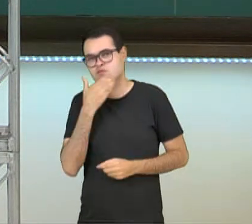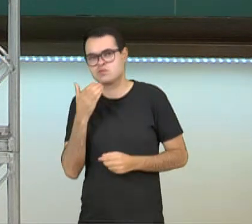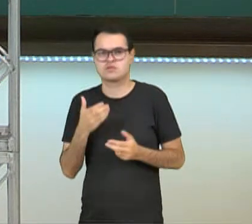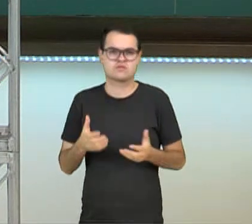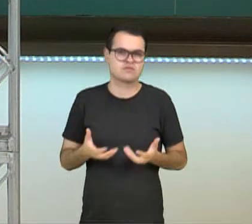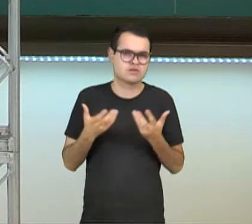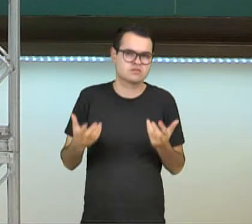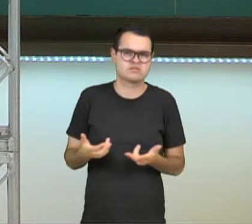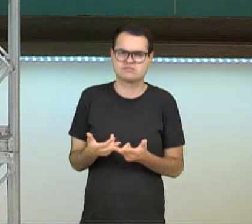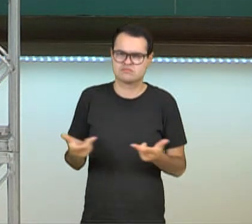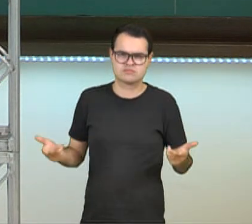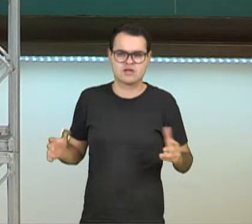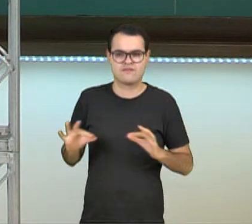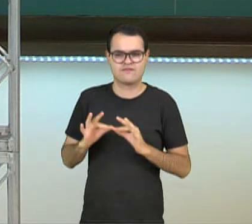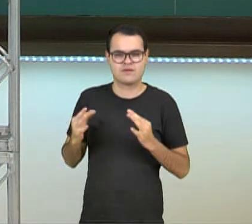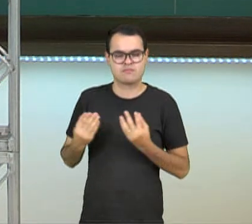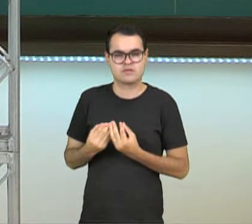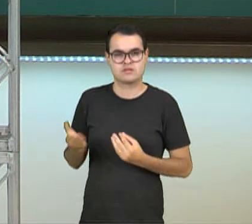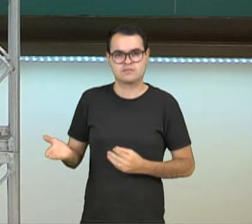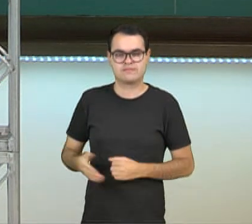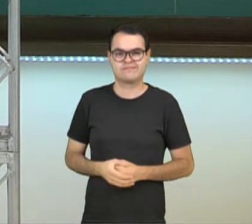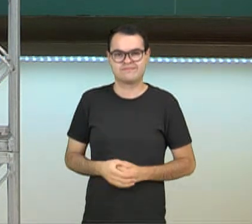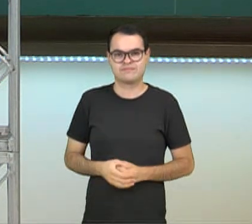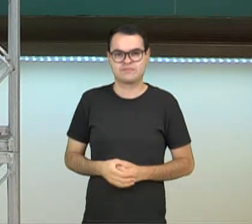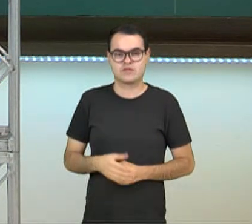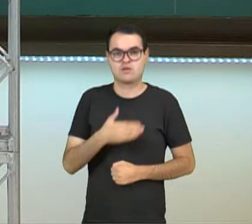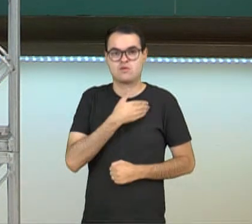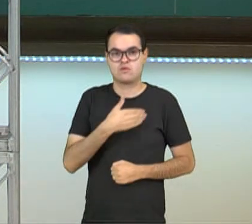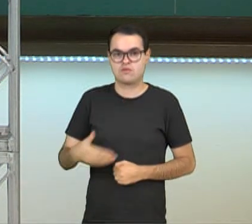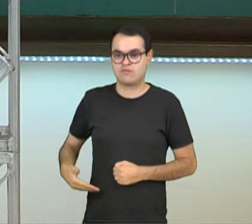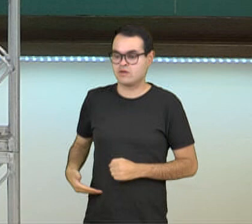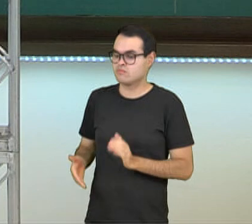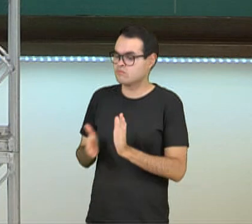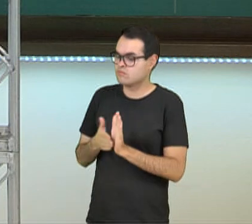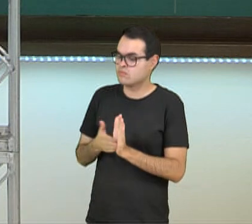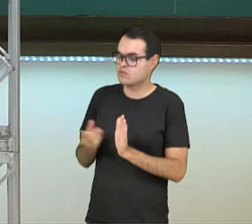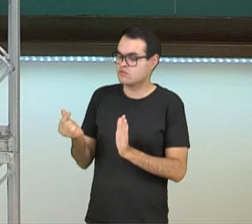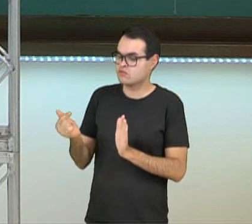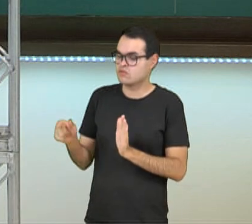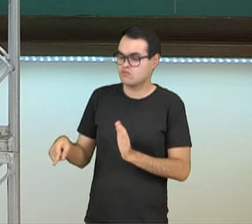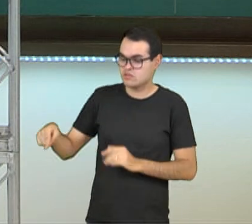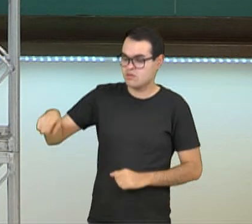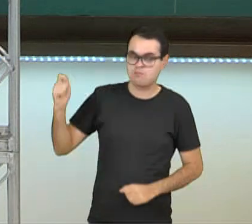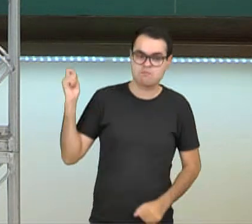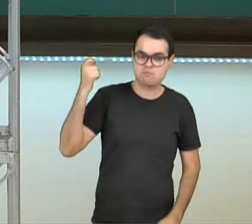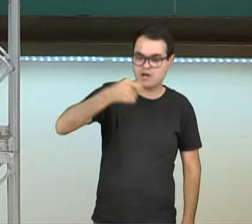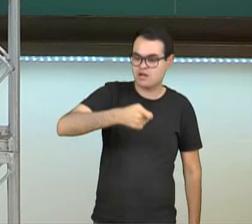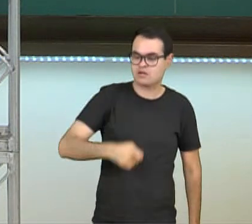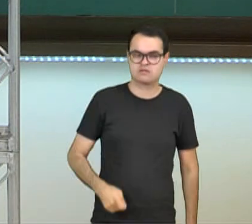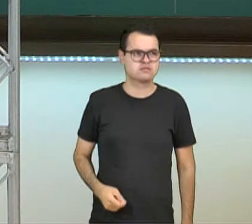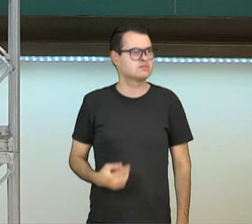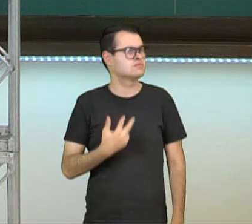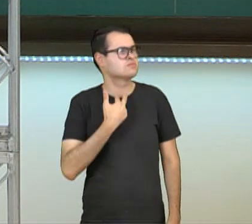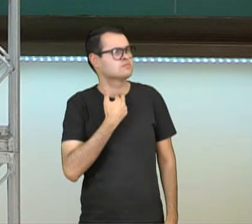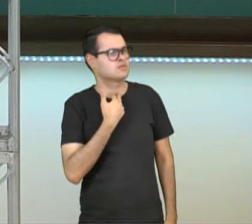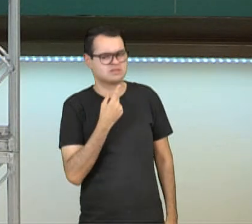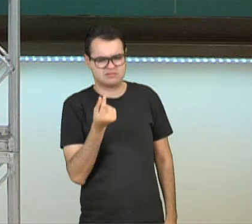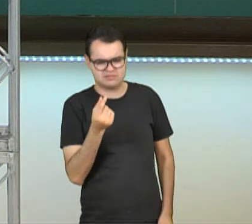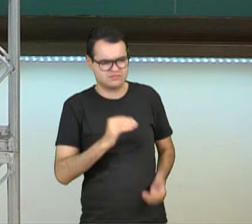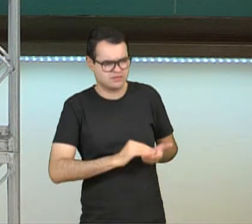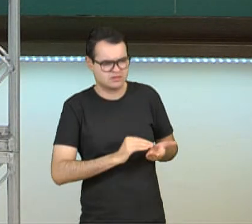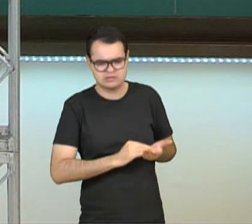com a família. E aí o governo foi e cobrou impostos abusivos que eles não podiam pagar. E